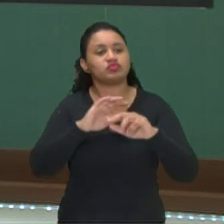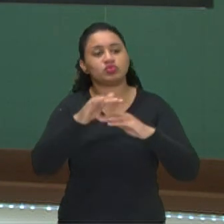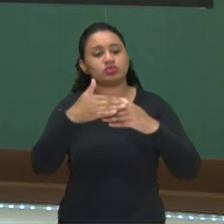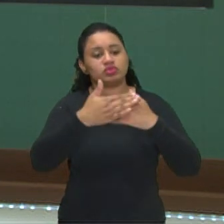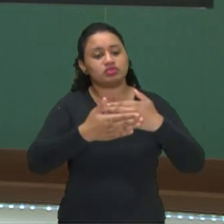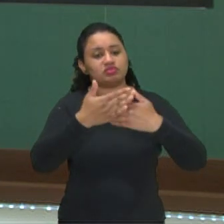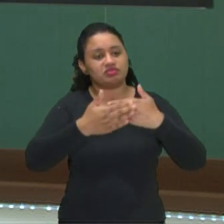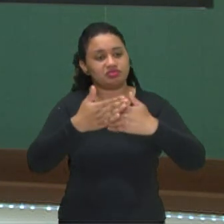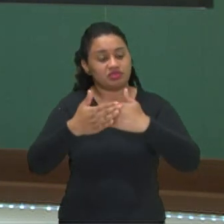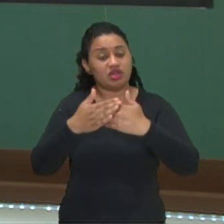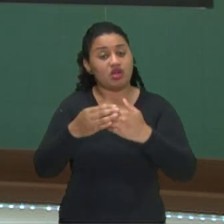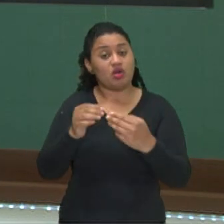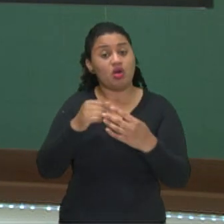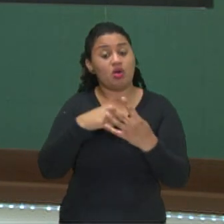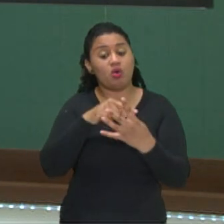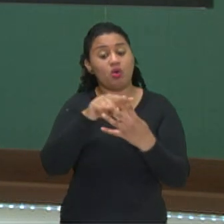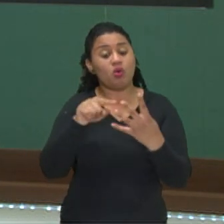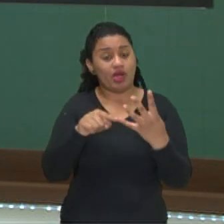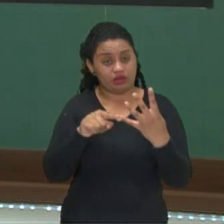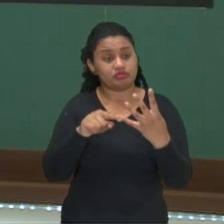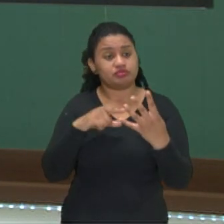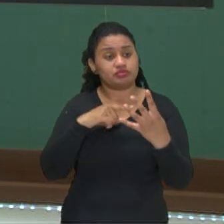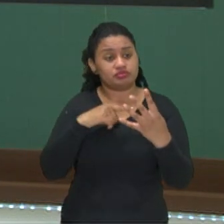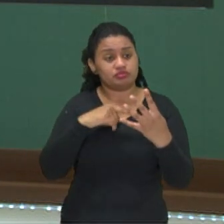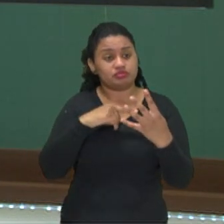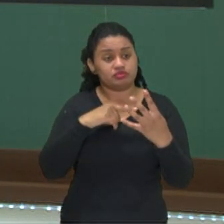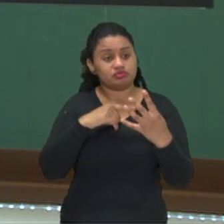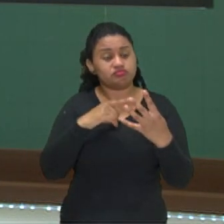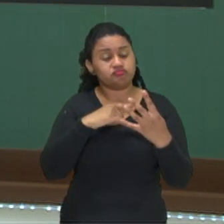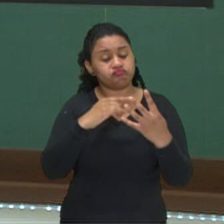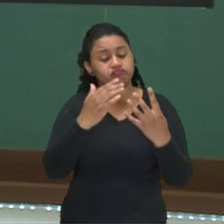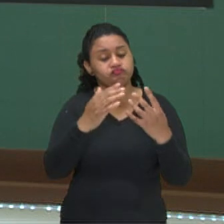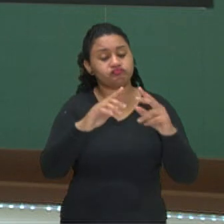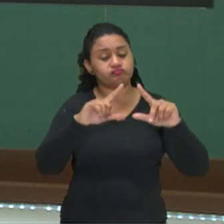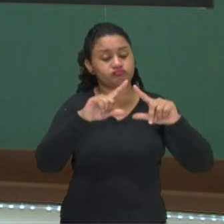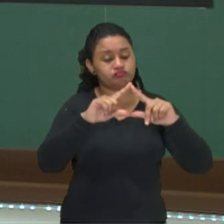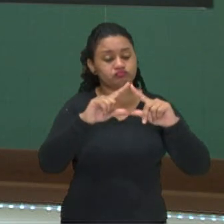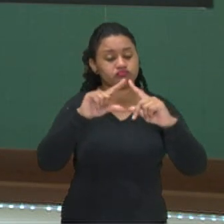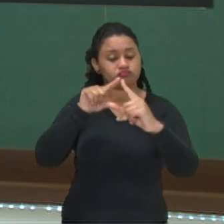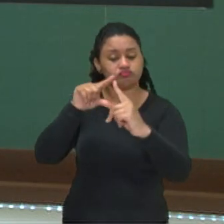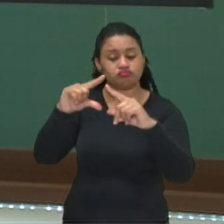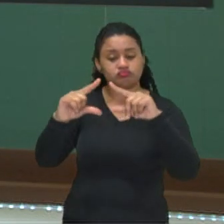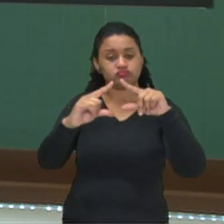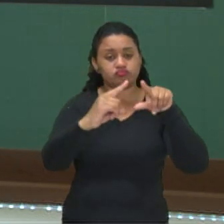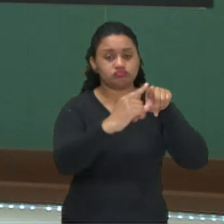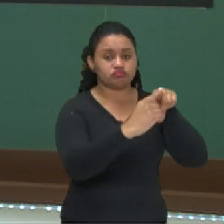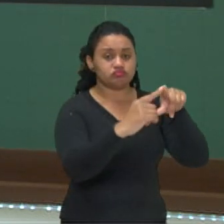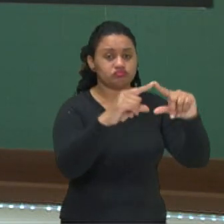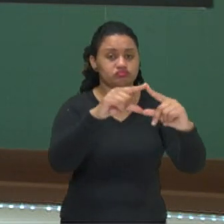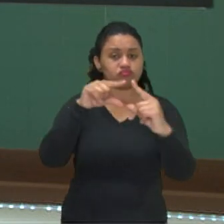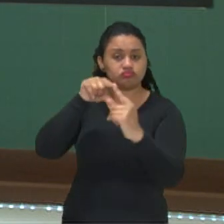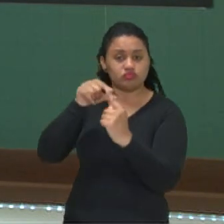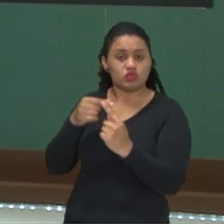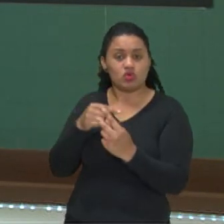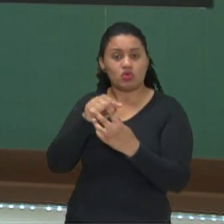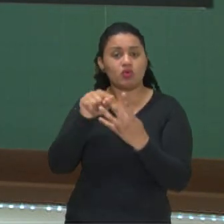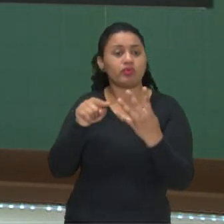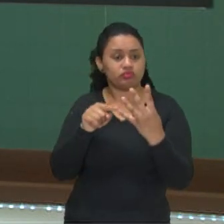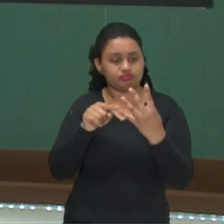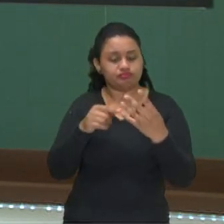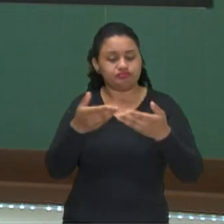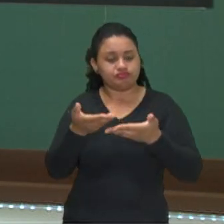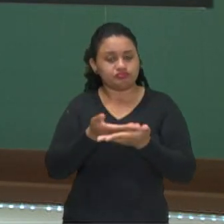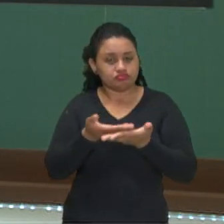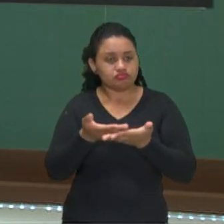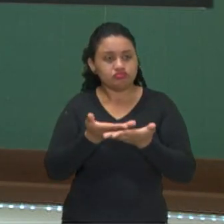caso aqui são 4 faces, né? Aqui nós temos 4 faces, né? 1, 2, 3, 4, com a de baixo